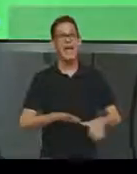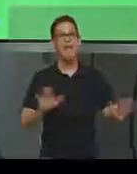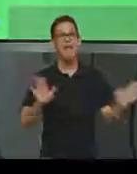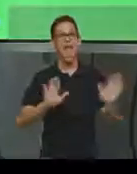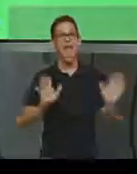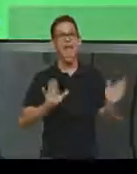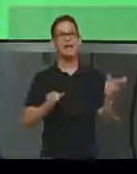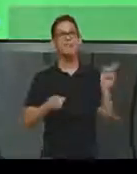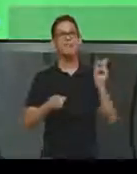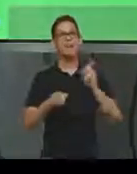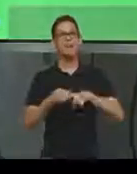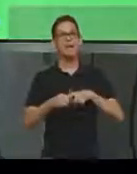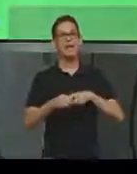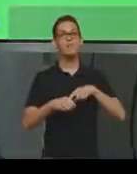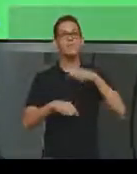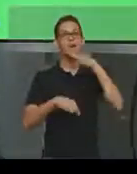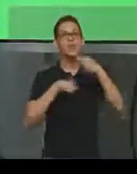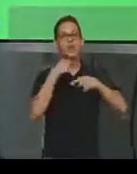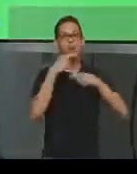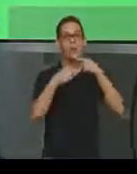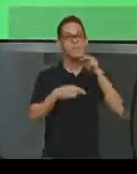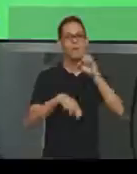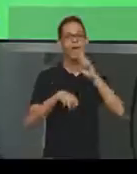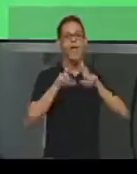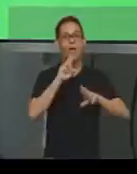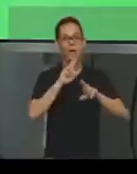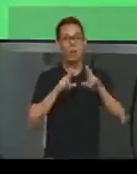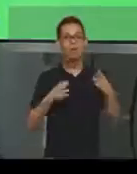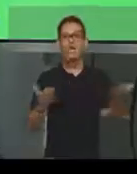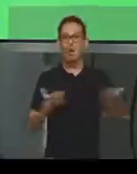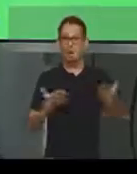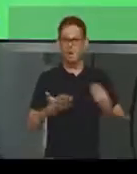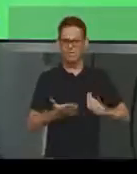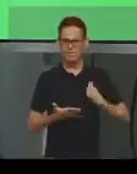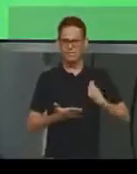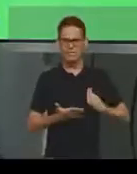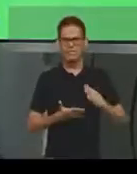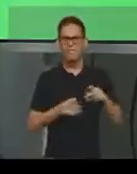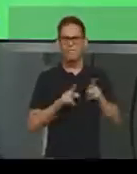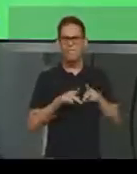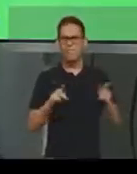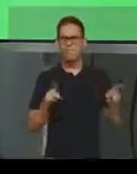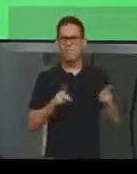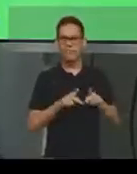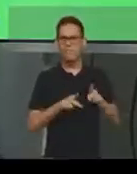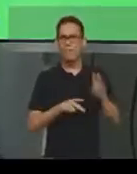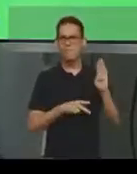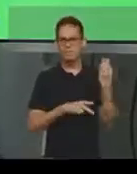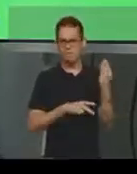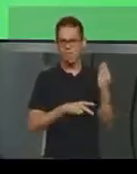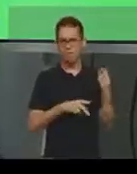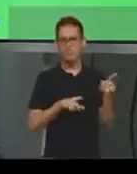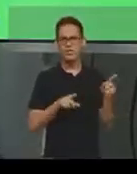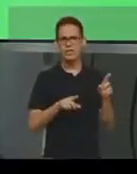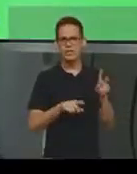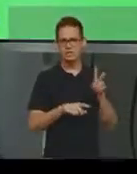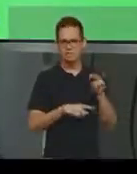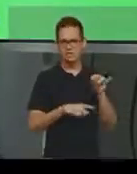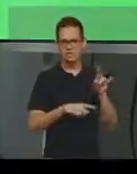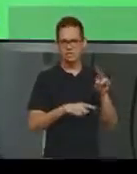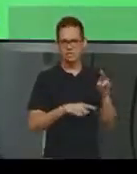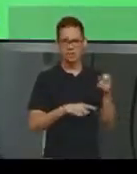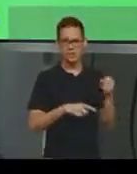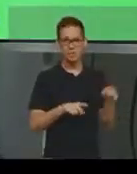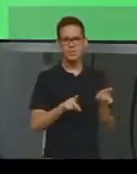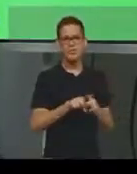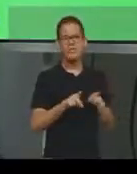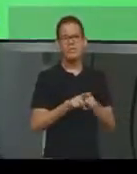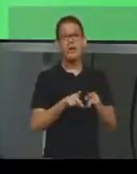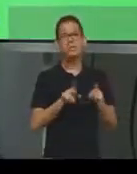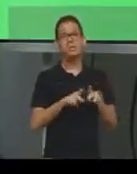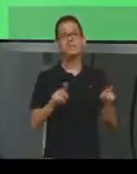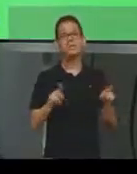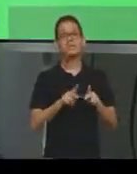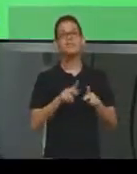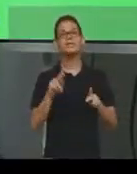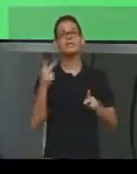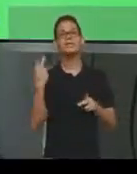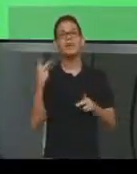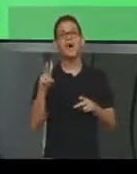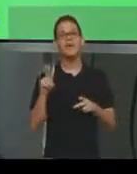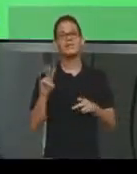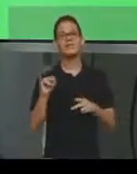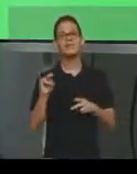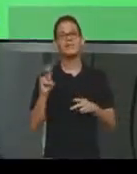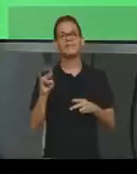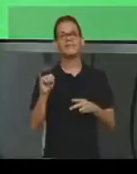Estamos de volta ao nosso Tira Dúvidas, que conta agora com a participação do professor de Biologia, o Vinícius Braz, e a professora de História,